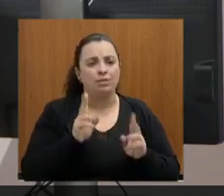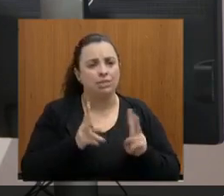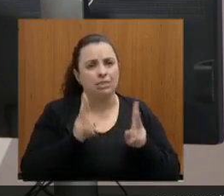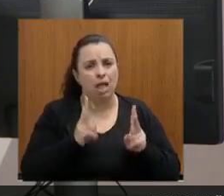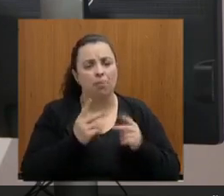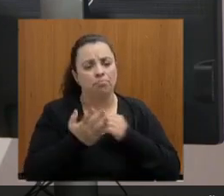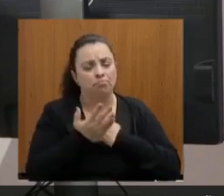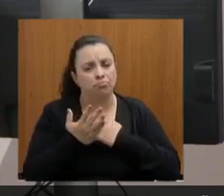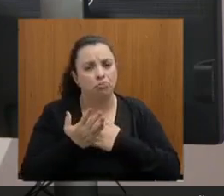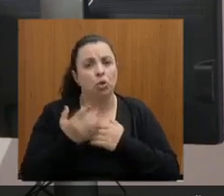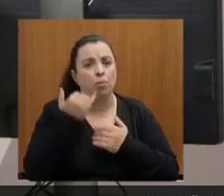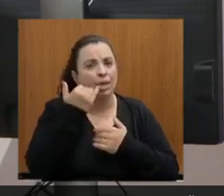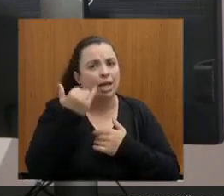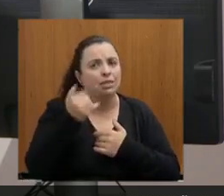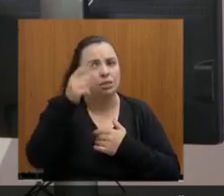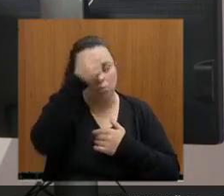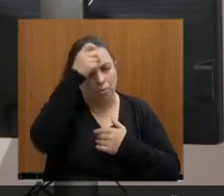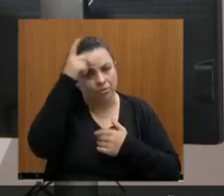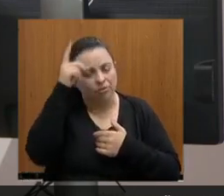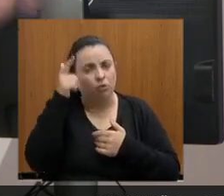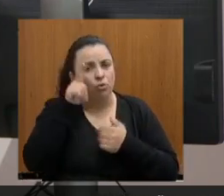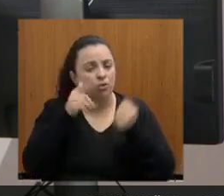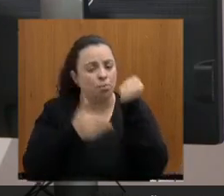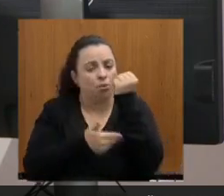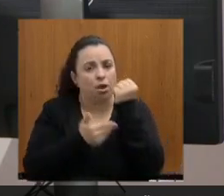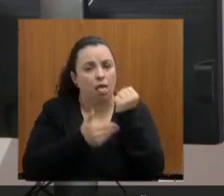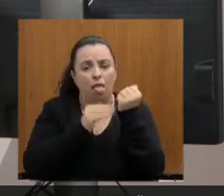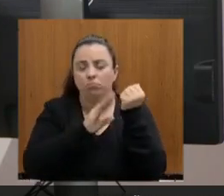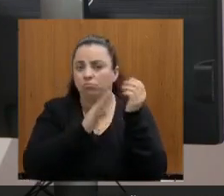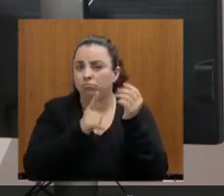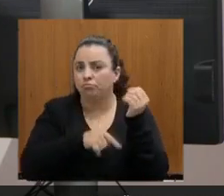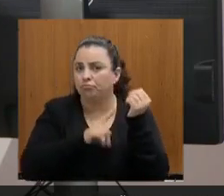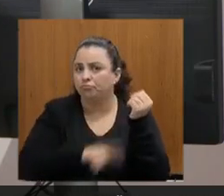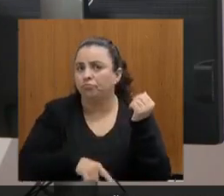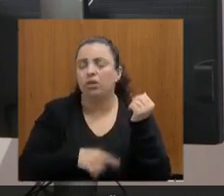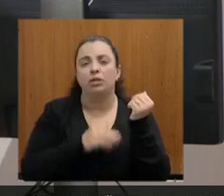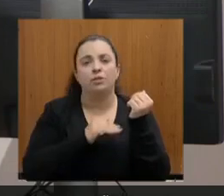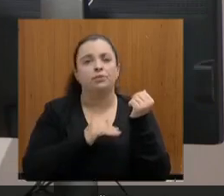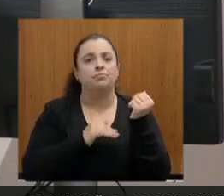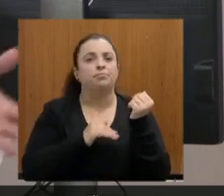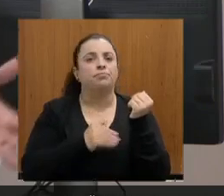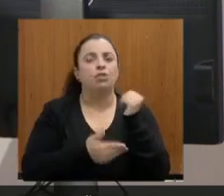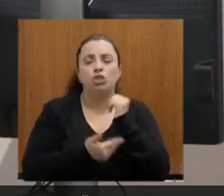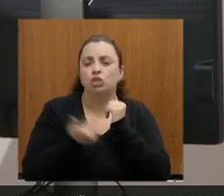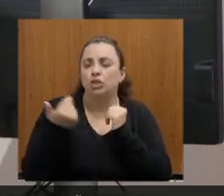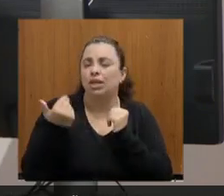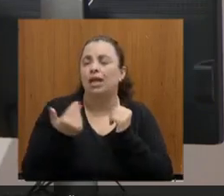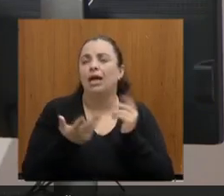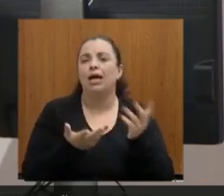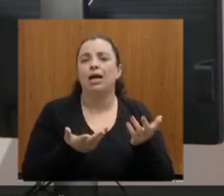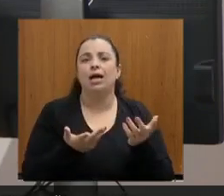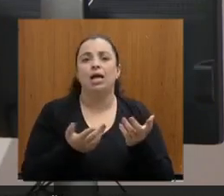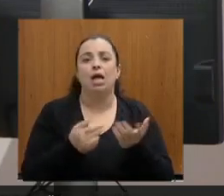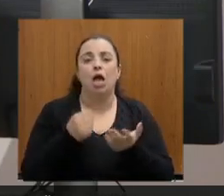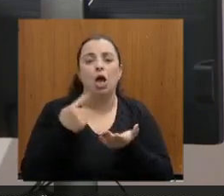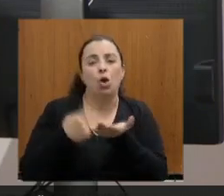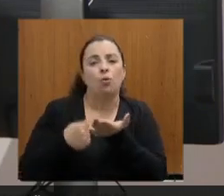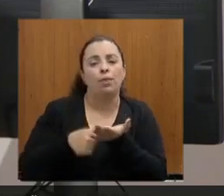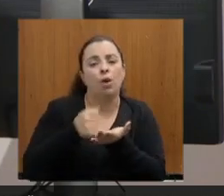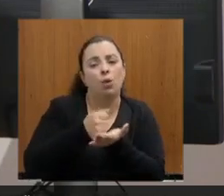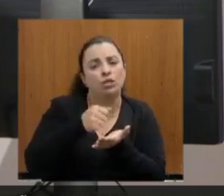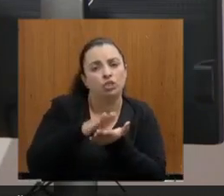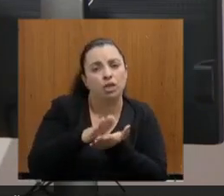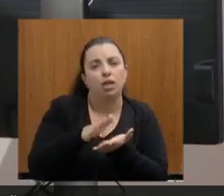desburocratizada a marcação de uma agenda administrativa nesse caso em Araguari é um prefeito lado do Triângulo Mineiro